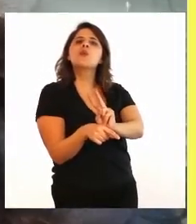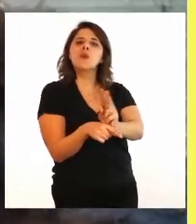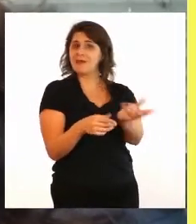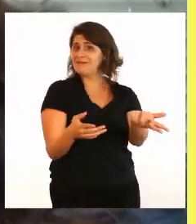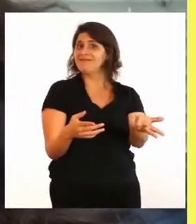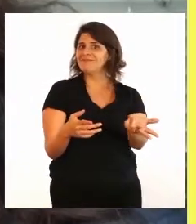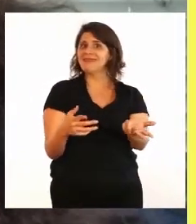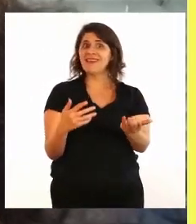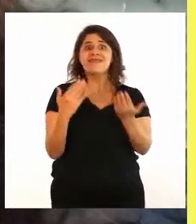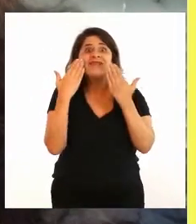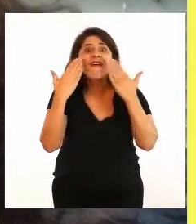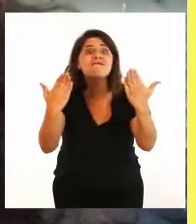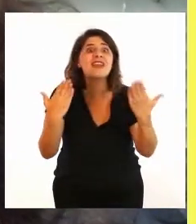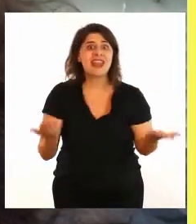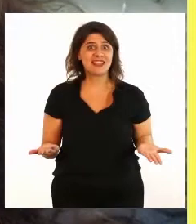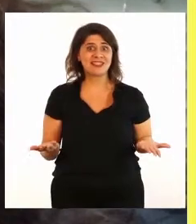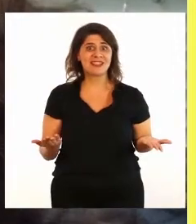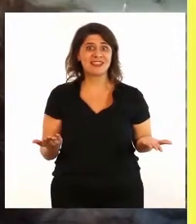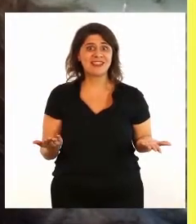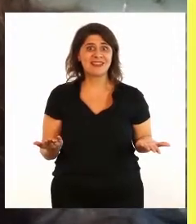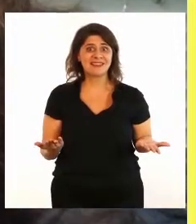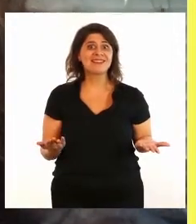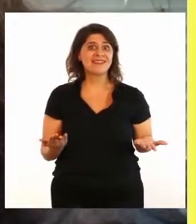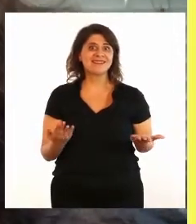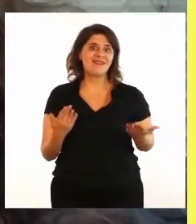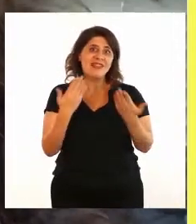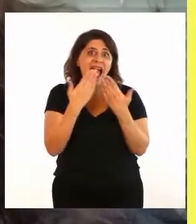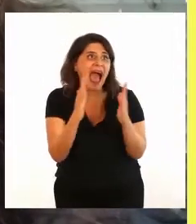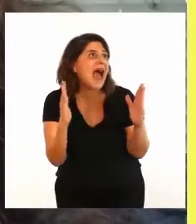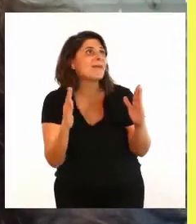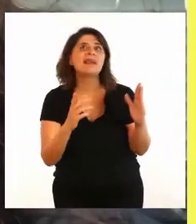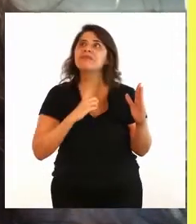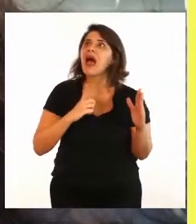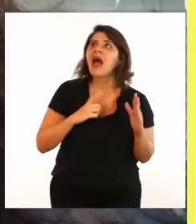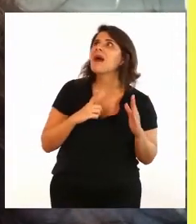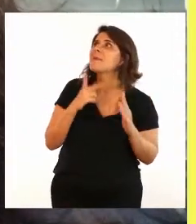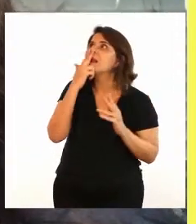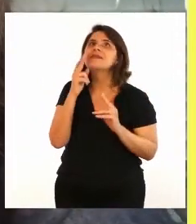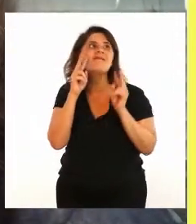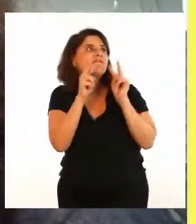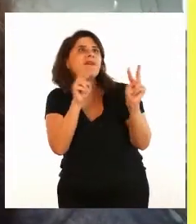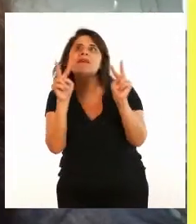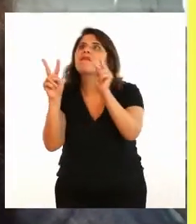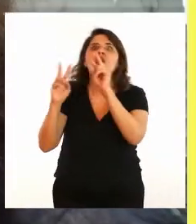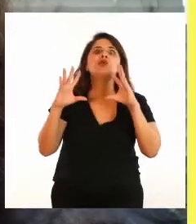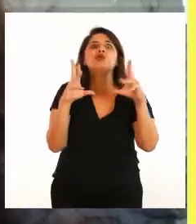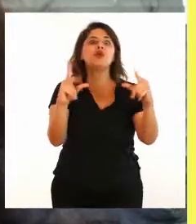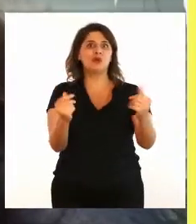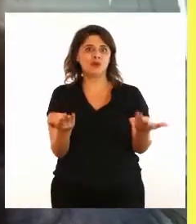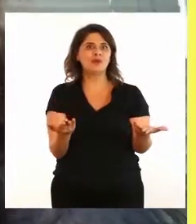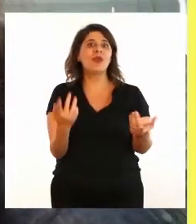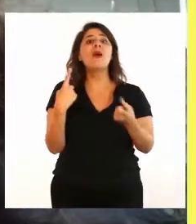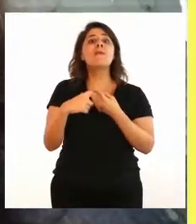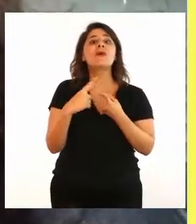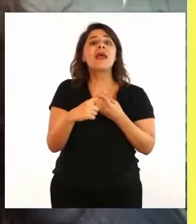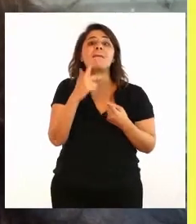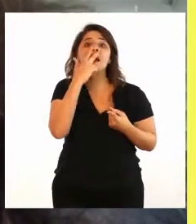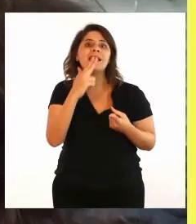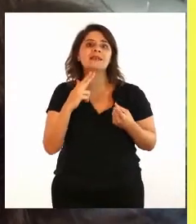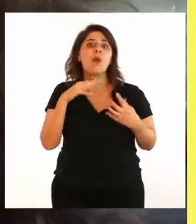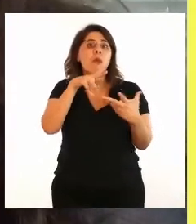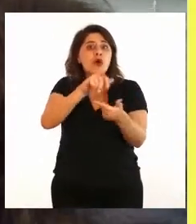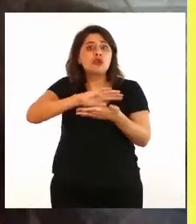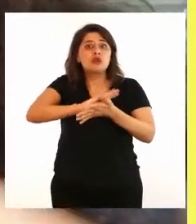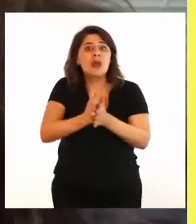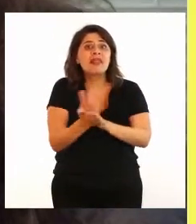abre, tá lá ele e acompanhando tudo que vai acontecer, porque ele não vai se destruir, não vai